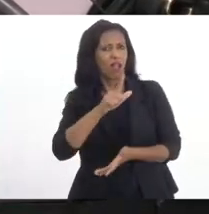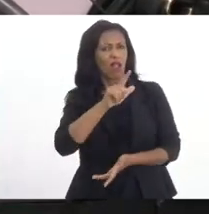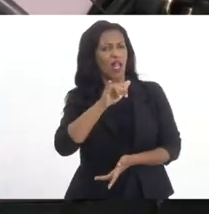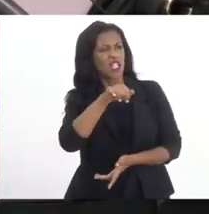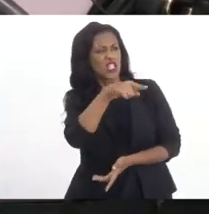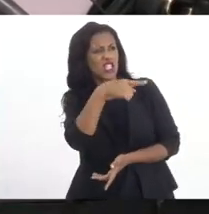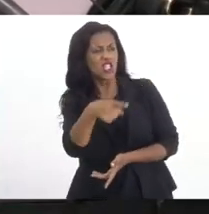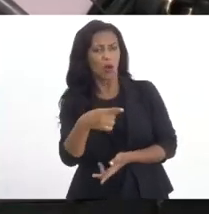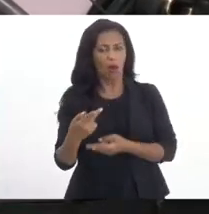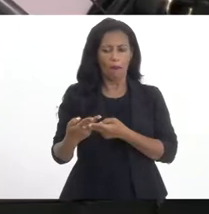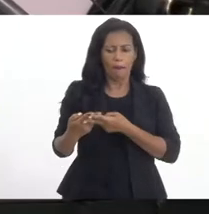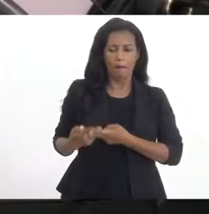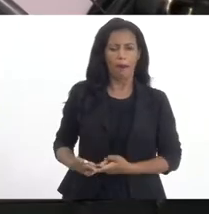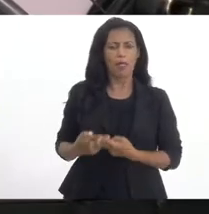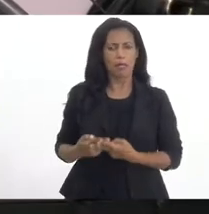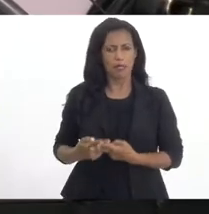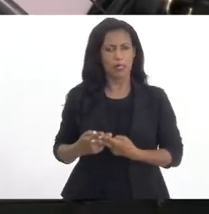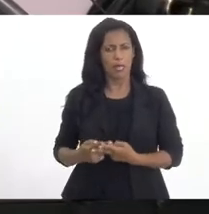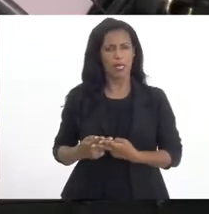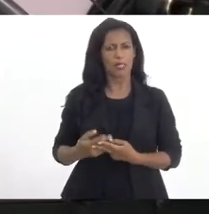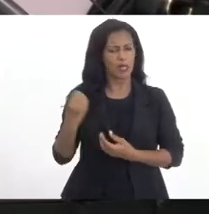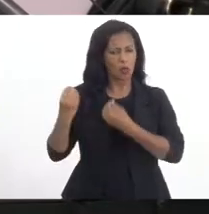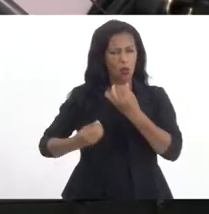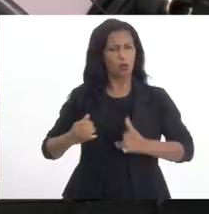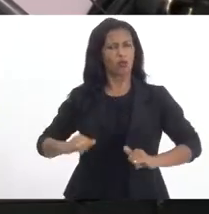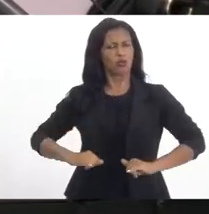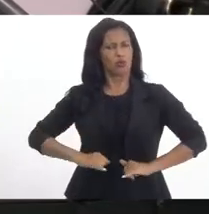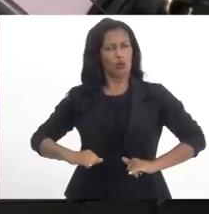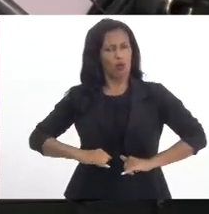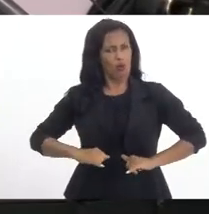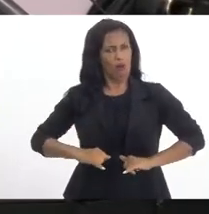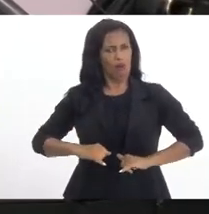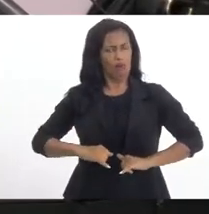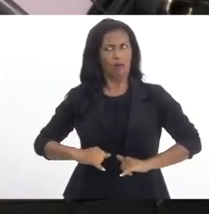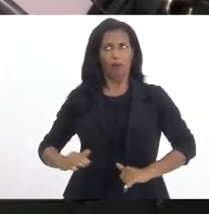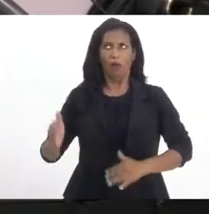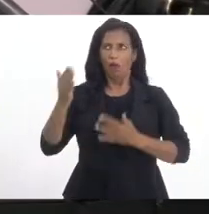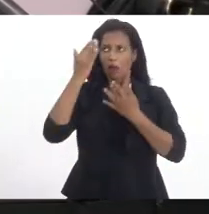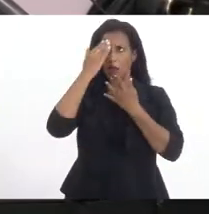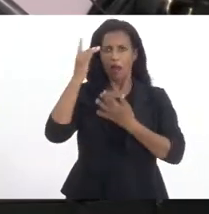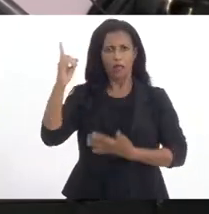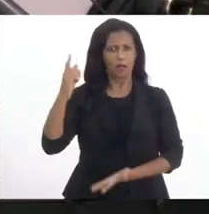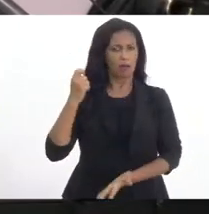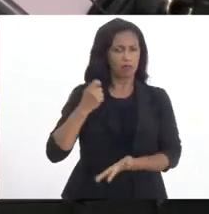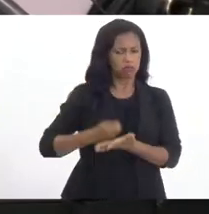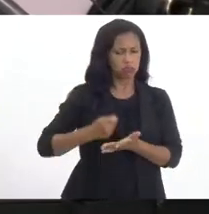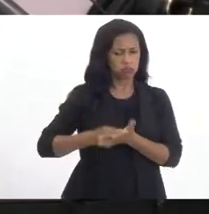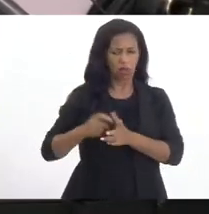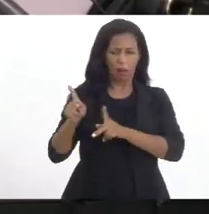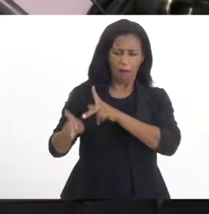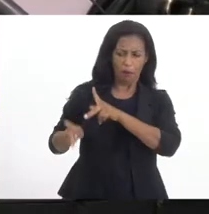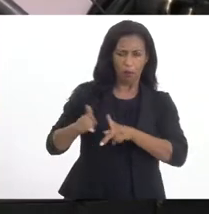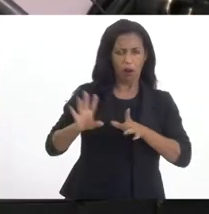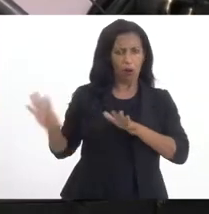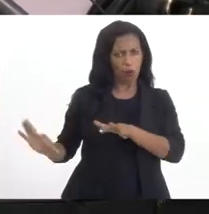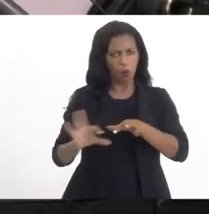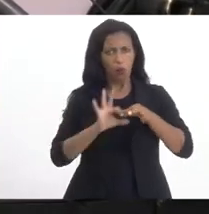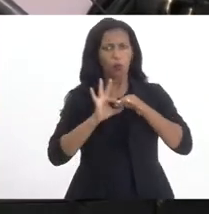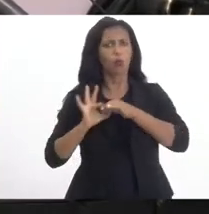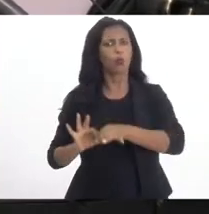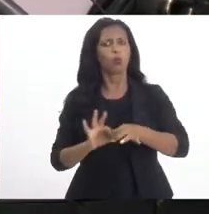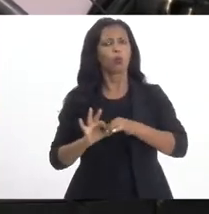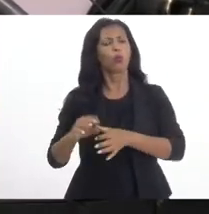Paciência, as duras penas como o povo da Zona Oeste sofreu, graças a Deus, através da luta da população, União dos Moradores,